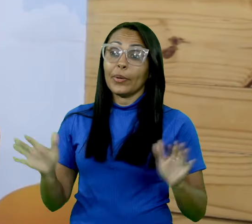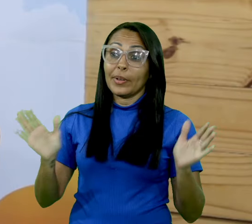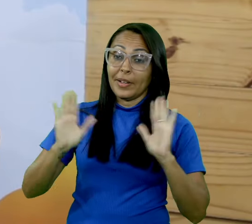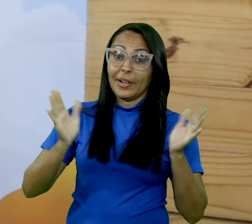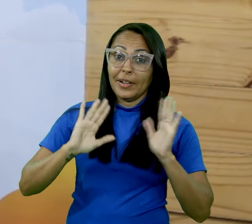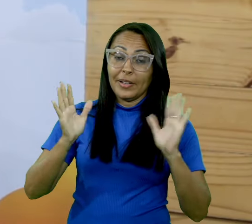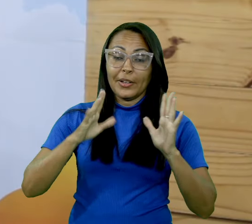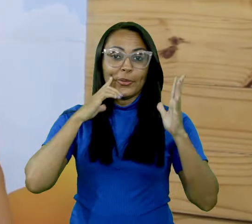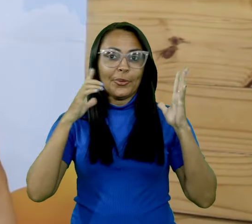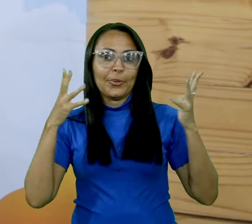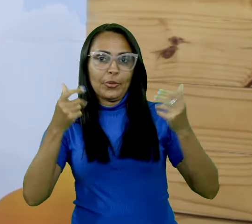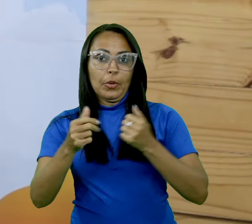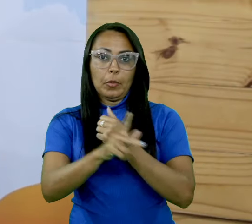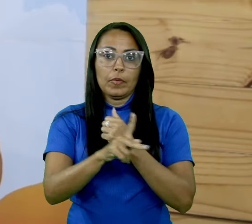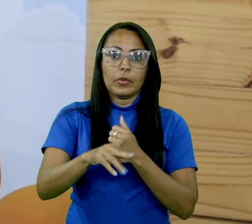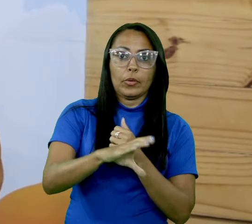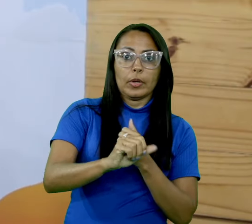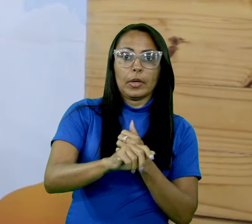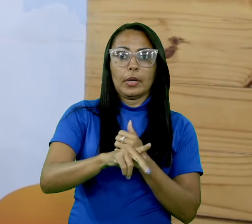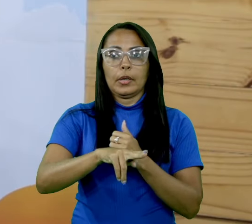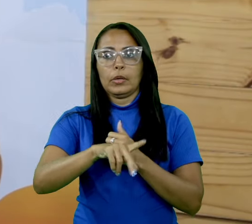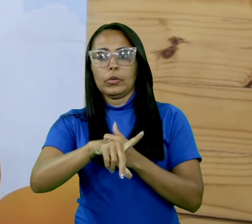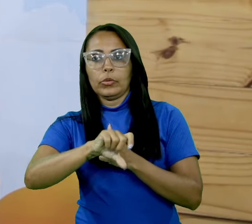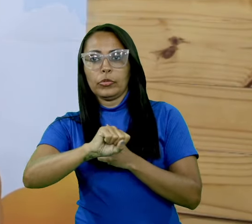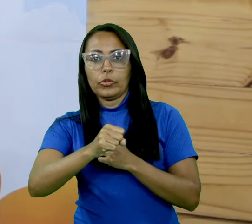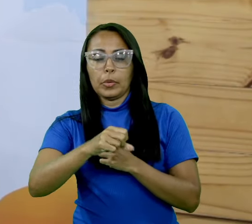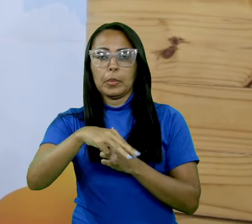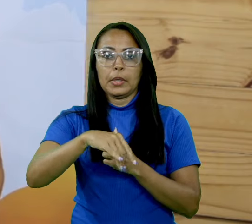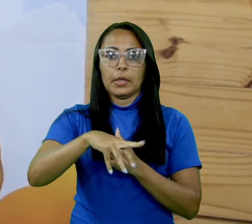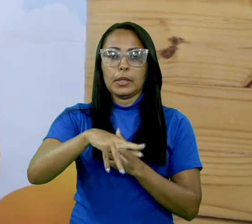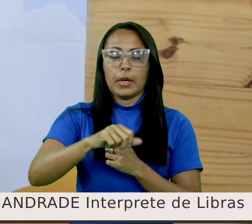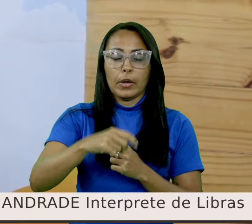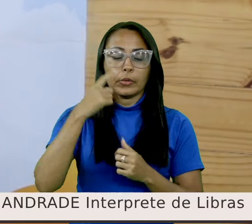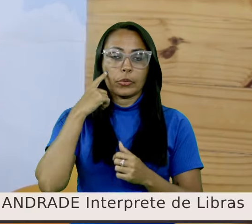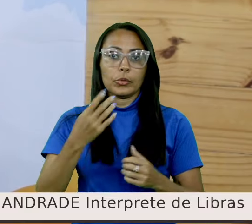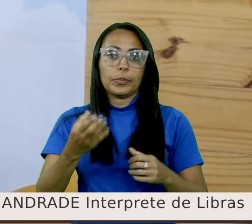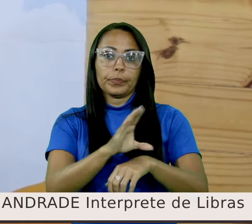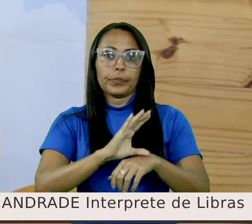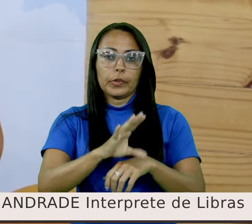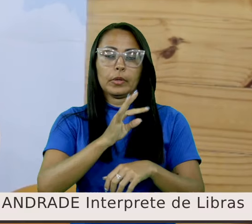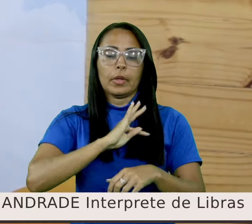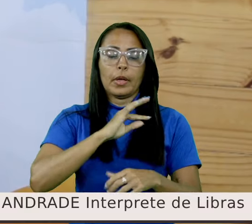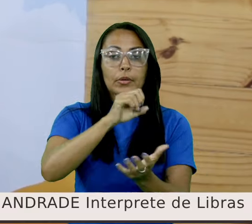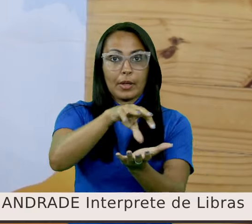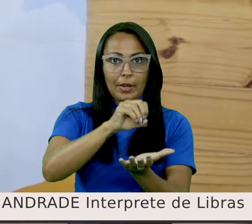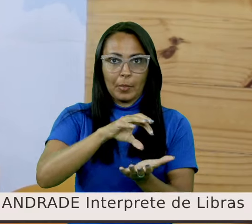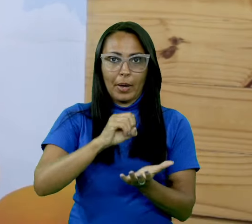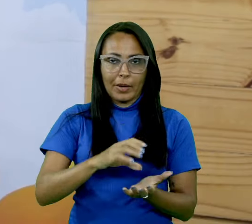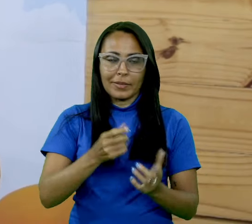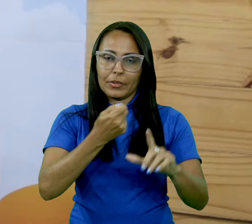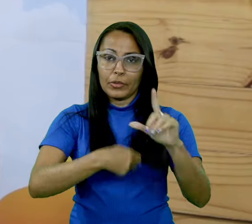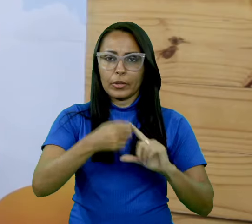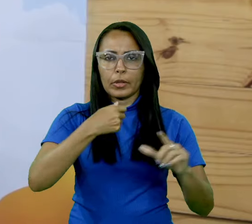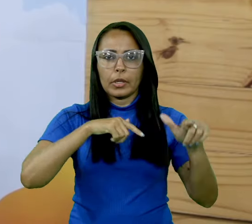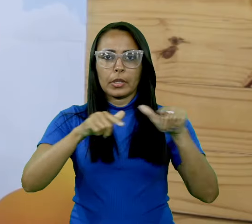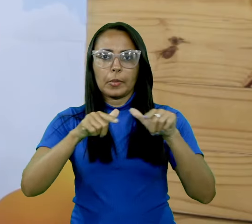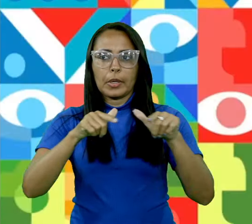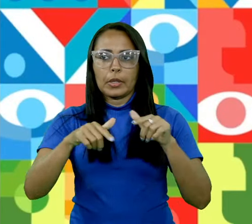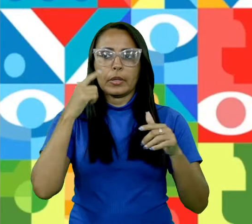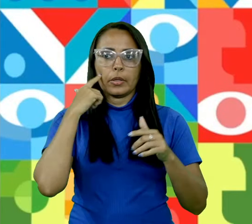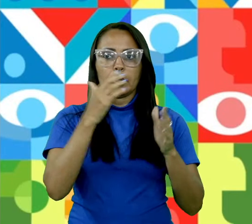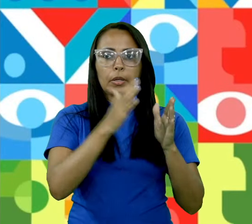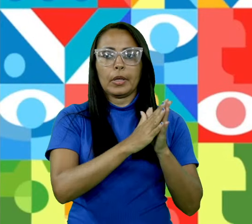Olá a todos e todas, eu sou o professor Carlos Miranda, do curso técnico em logística da ETEPAC. Estamos agora trabalhando o módulo